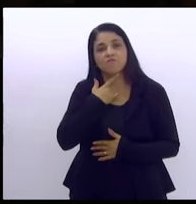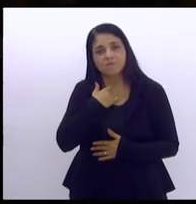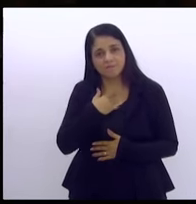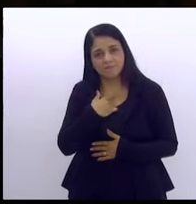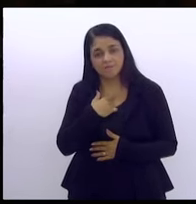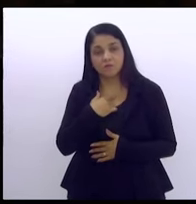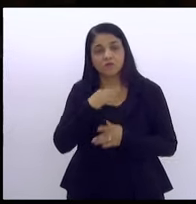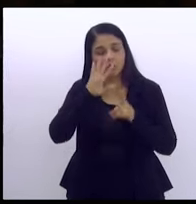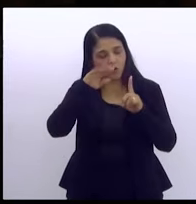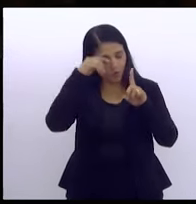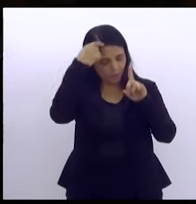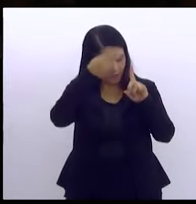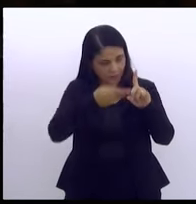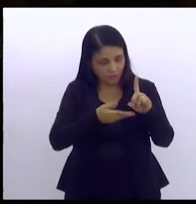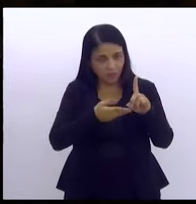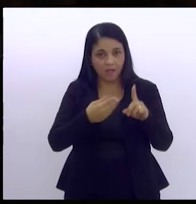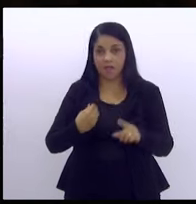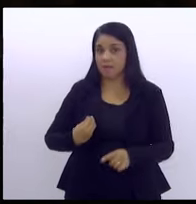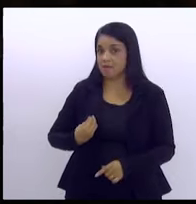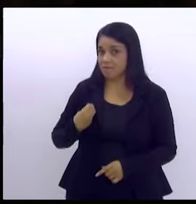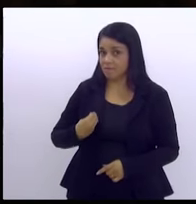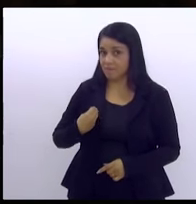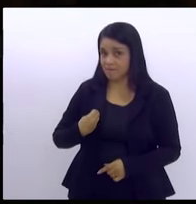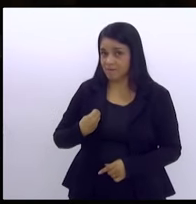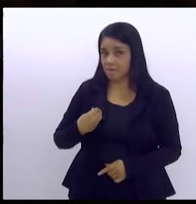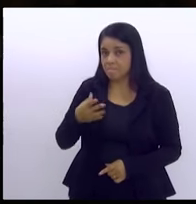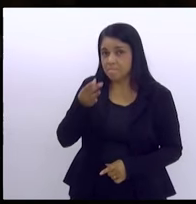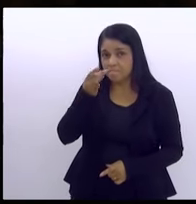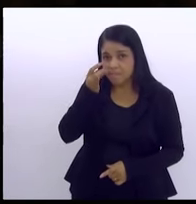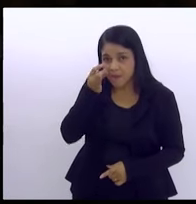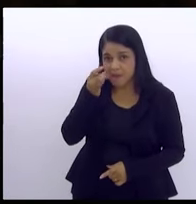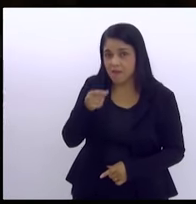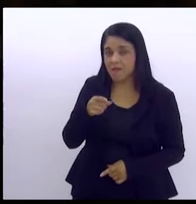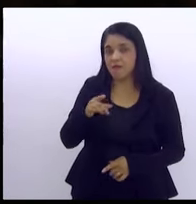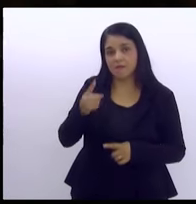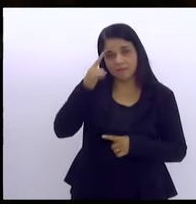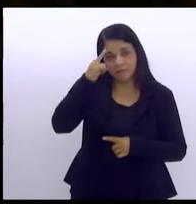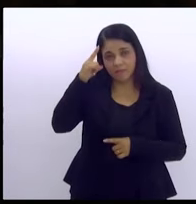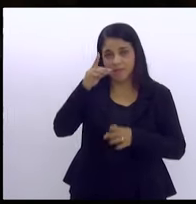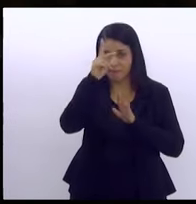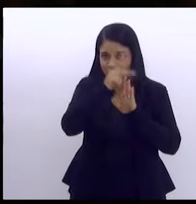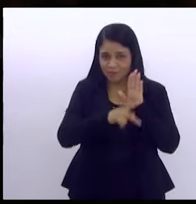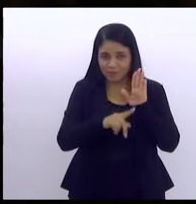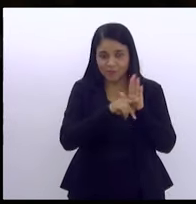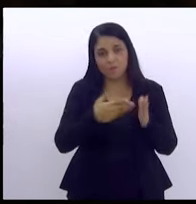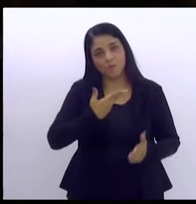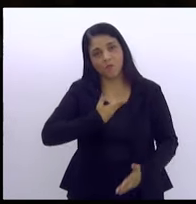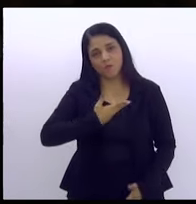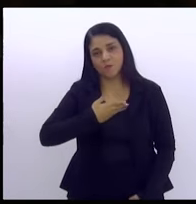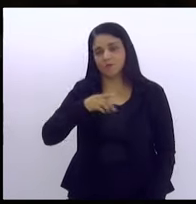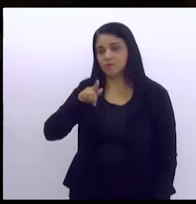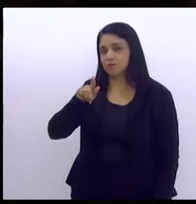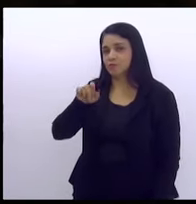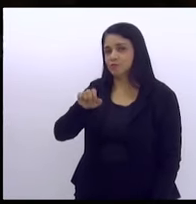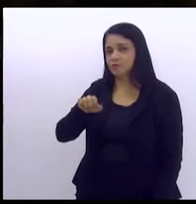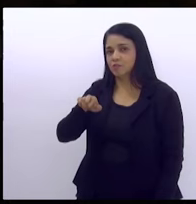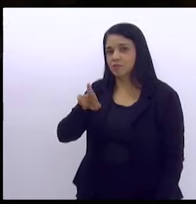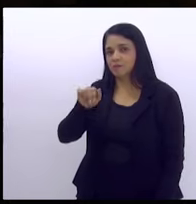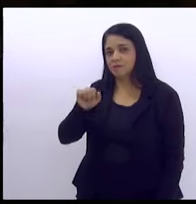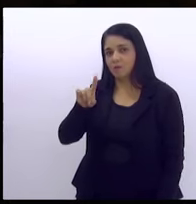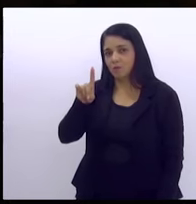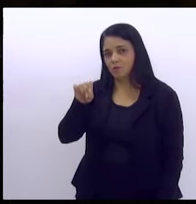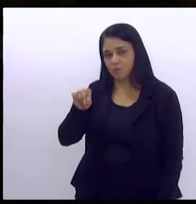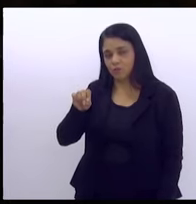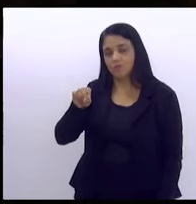em homenagear em vida aquele que teve, de fato, a ideia inicial do projeto, que foi o nosso amigo Geraldo Nogueira. É colocar